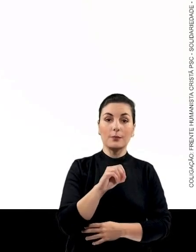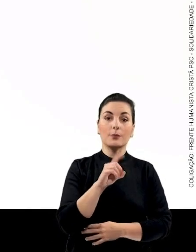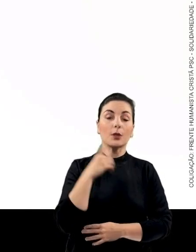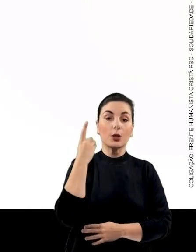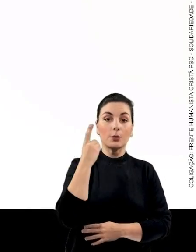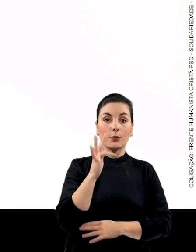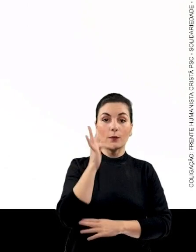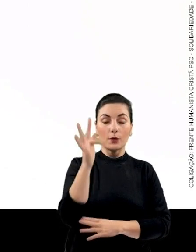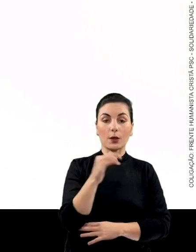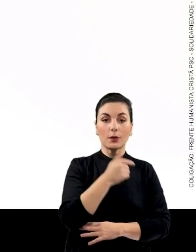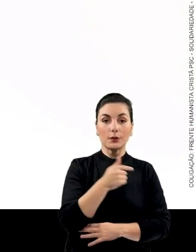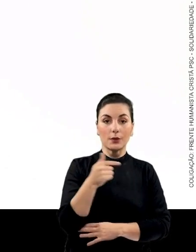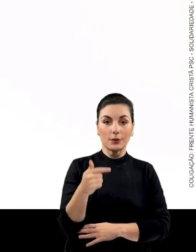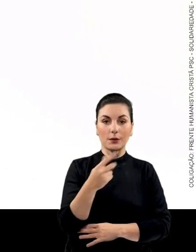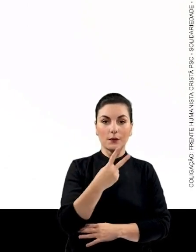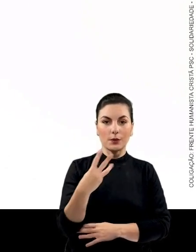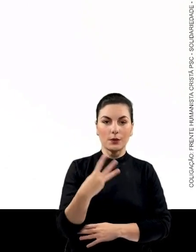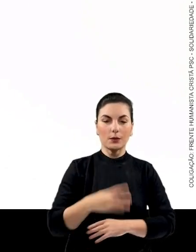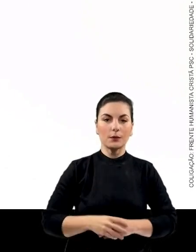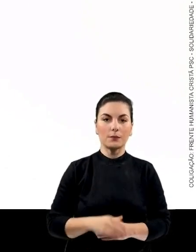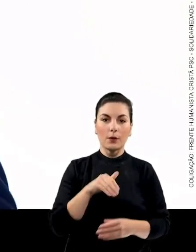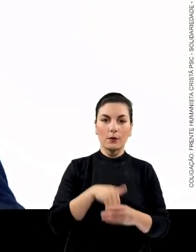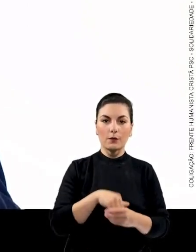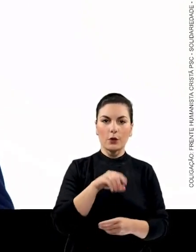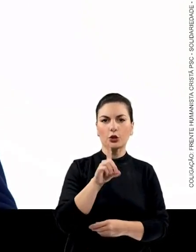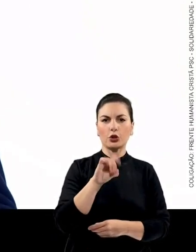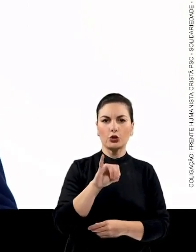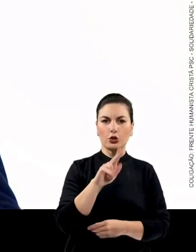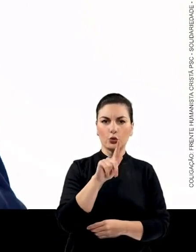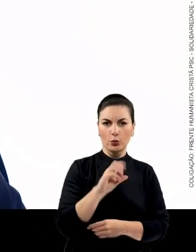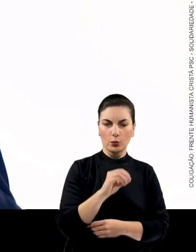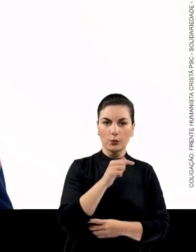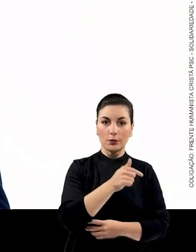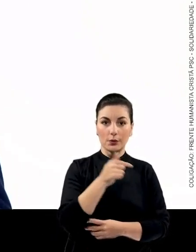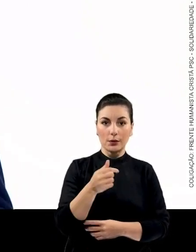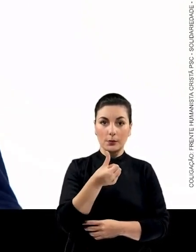Kittuma para deputada federal, vote 7723. Vote Dingo,